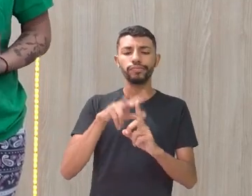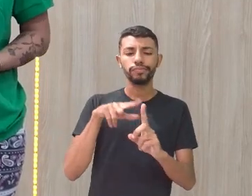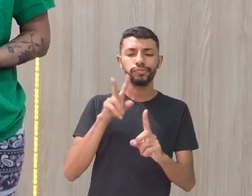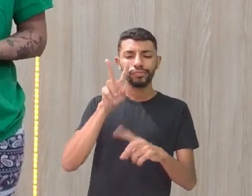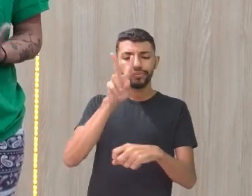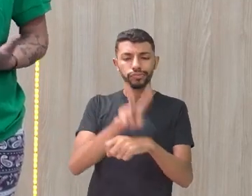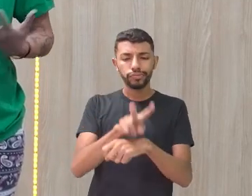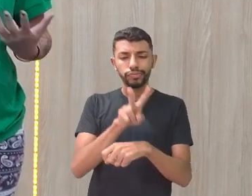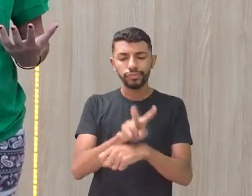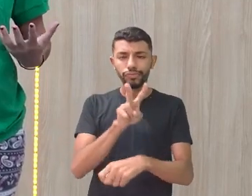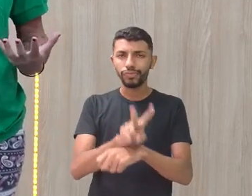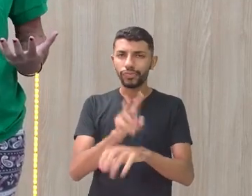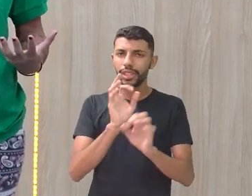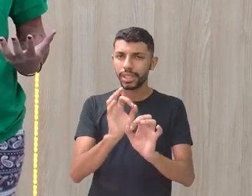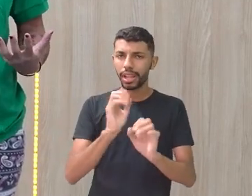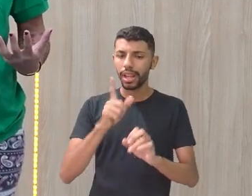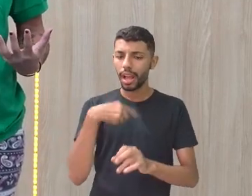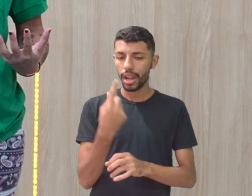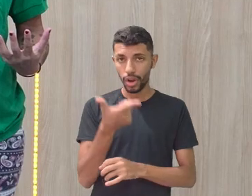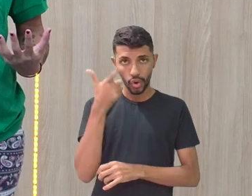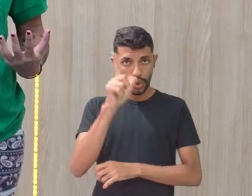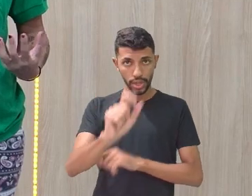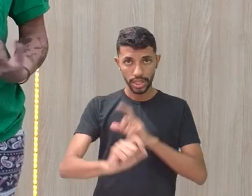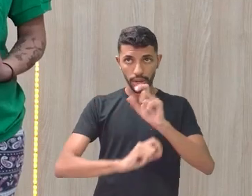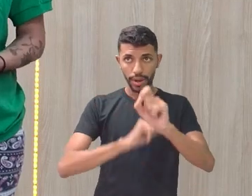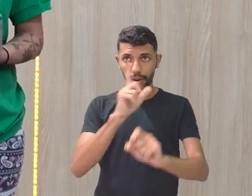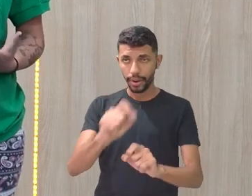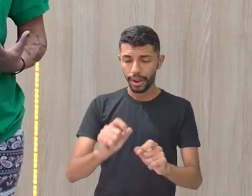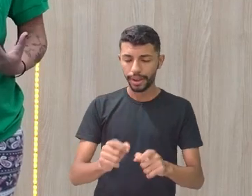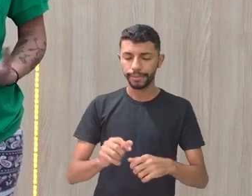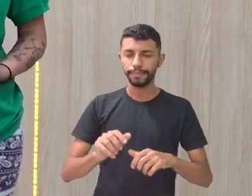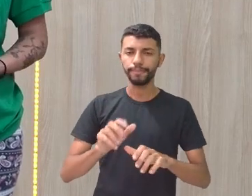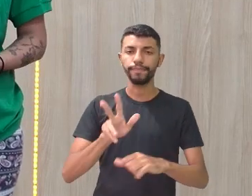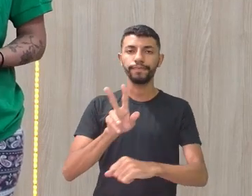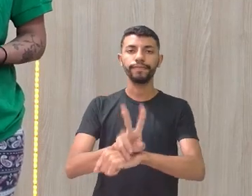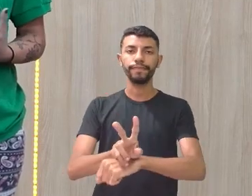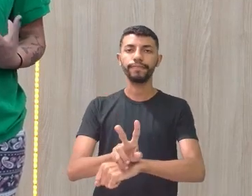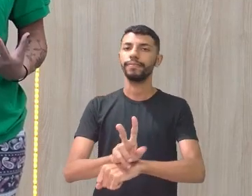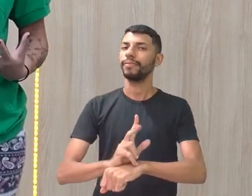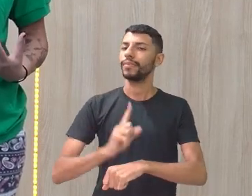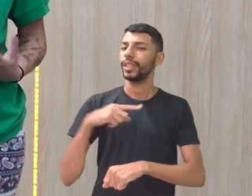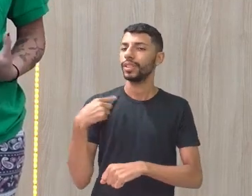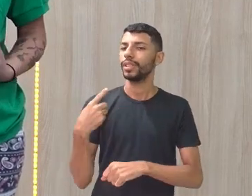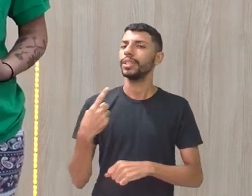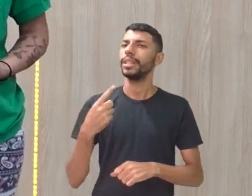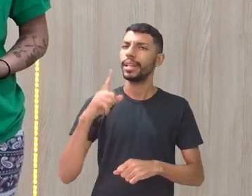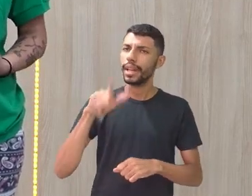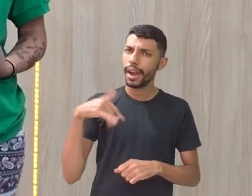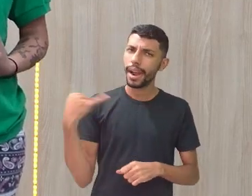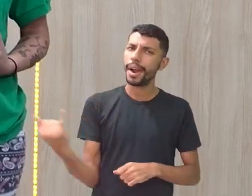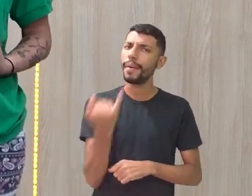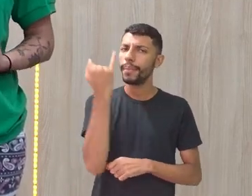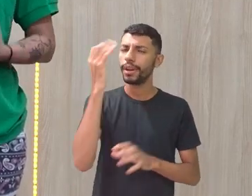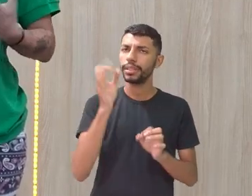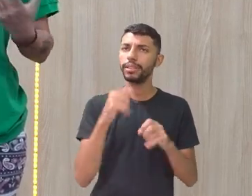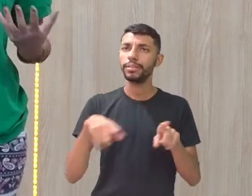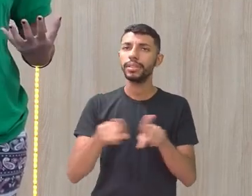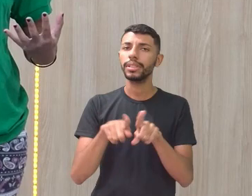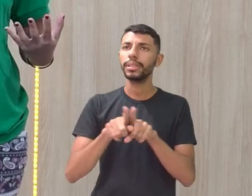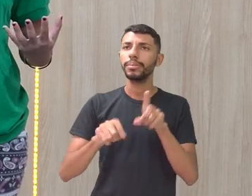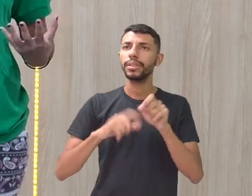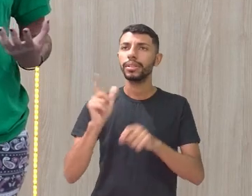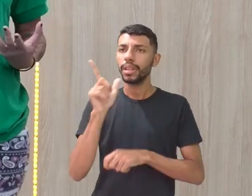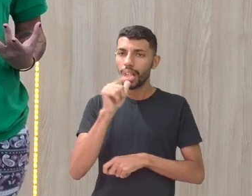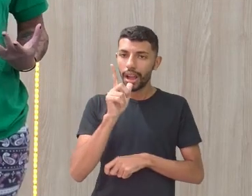cuidadoso para que a gente possa preservar um recurso que é tão importante e que água